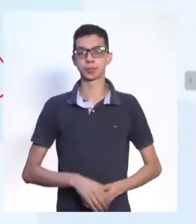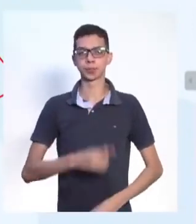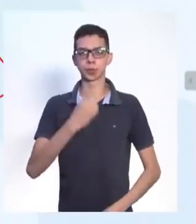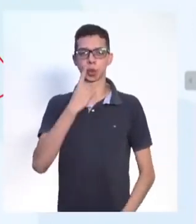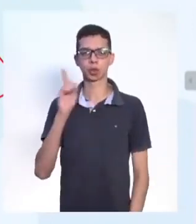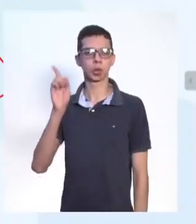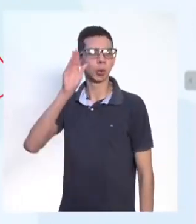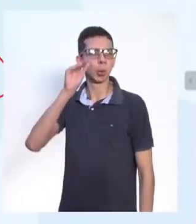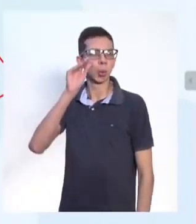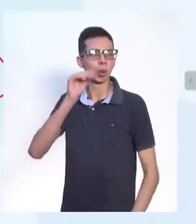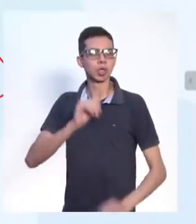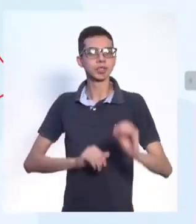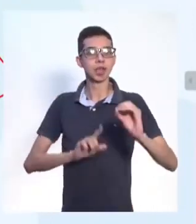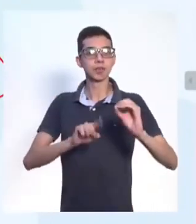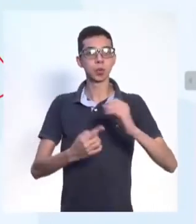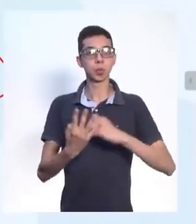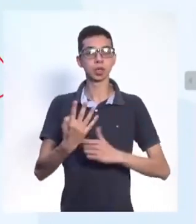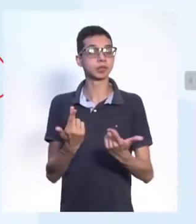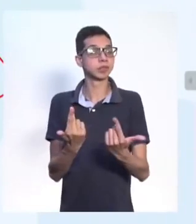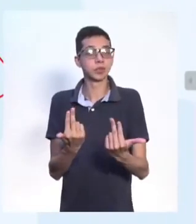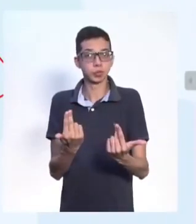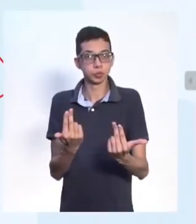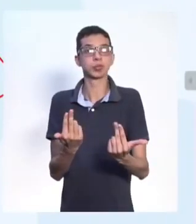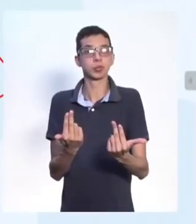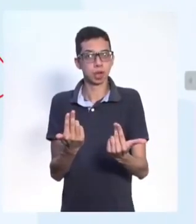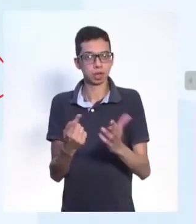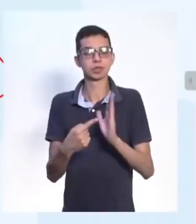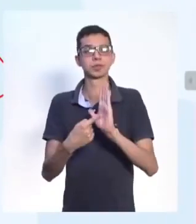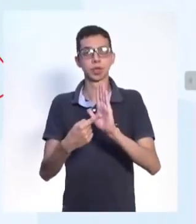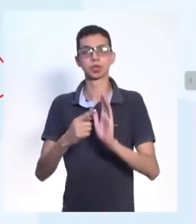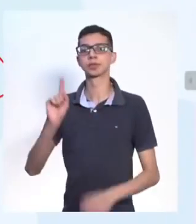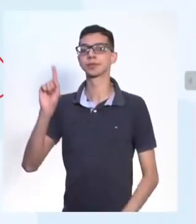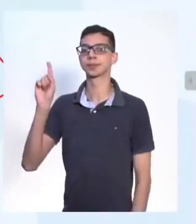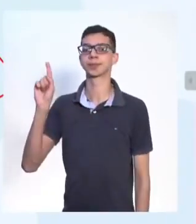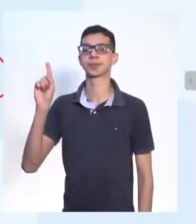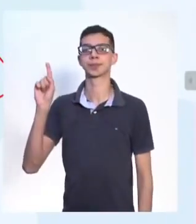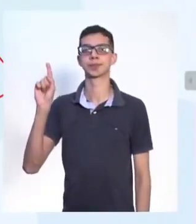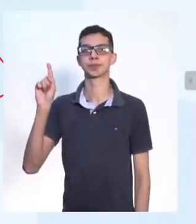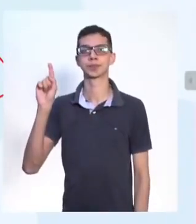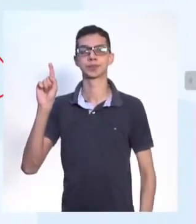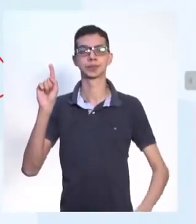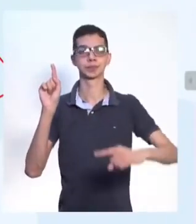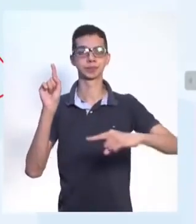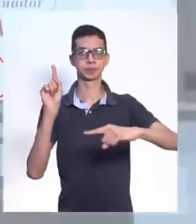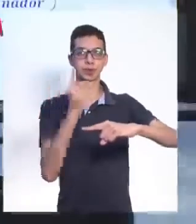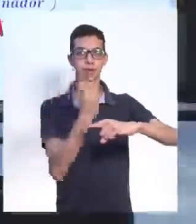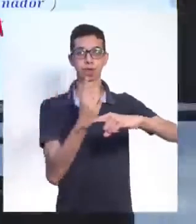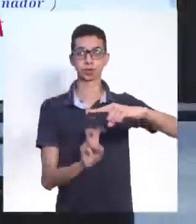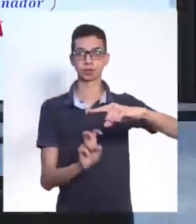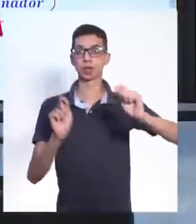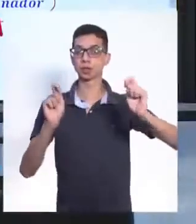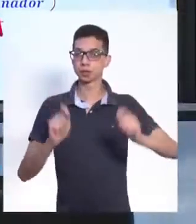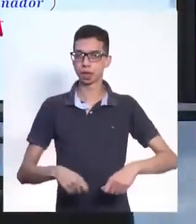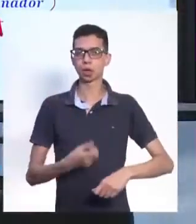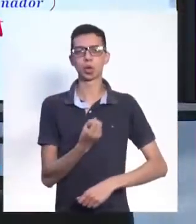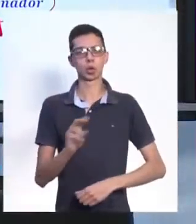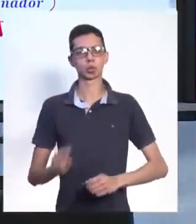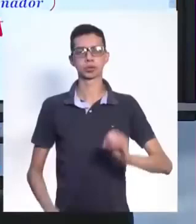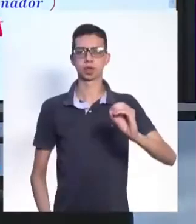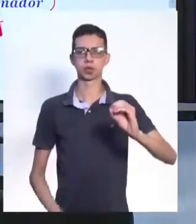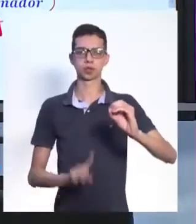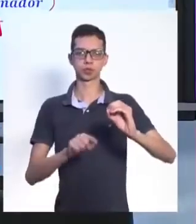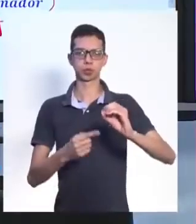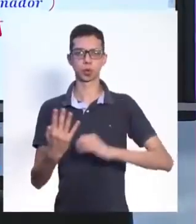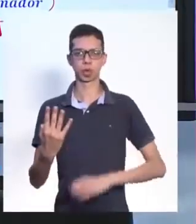0,4 é a mesma representação, né, Osmar? Sim. Que 2/5. Então, eu posso representar 0,4, aí